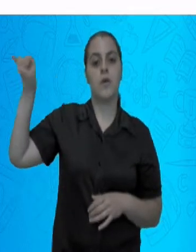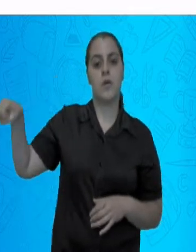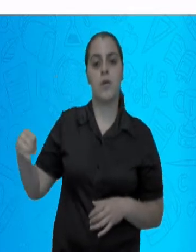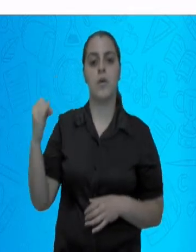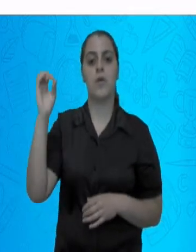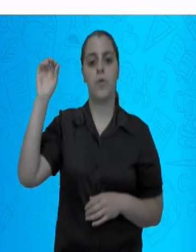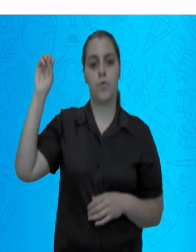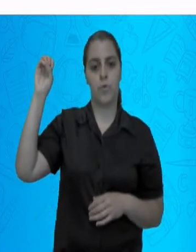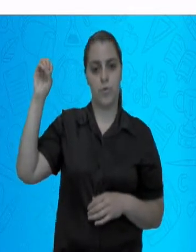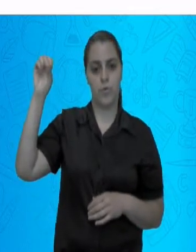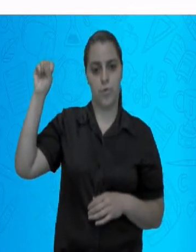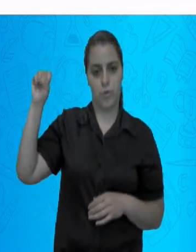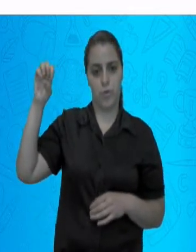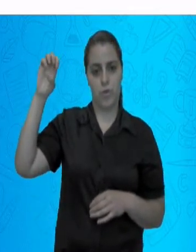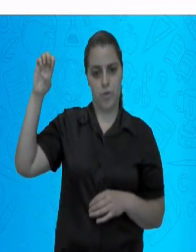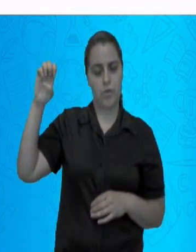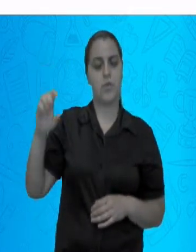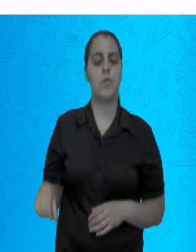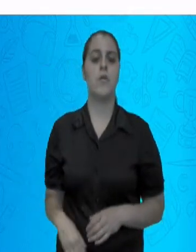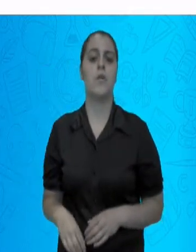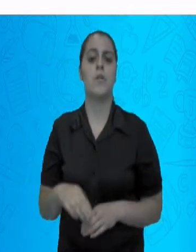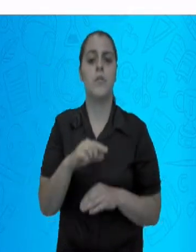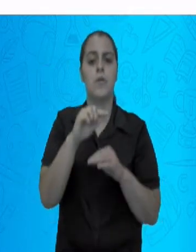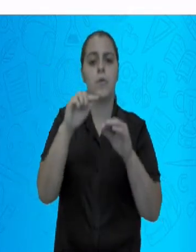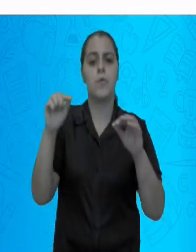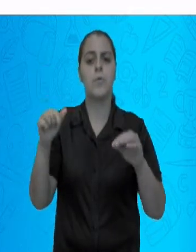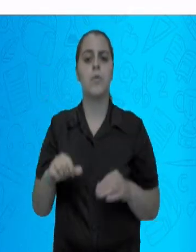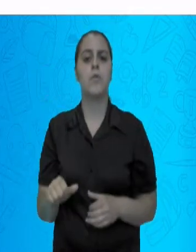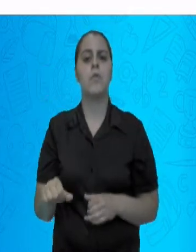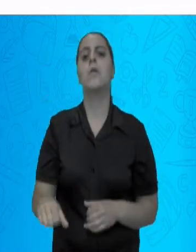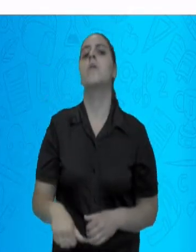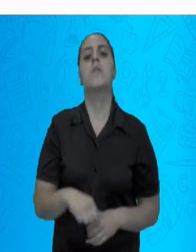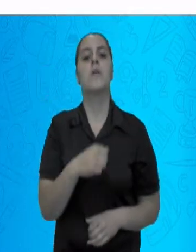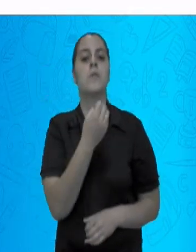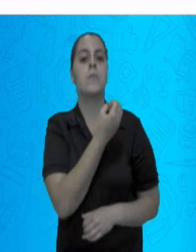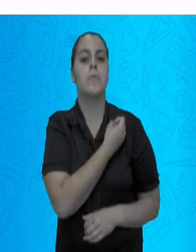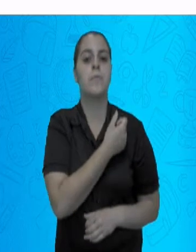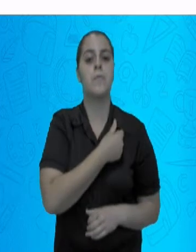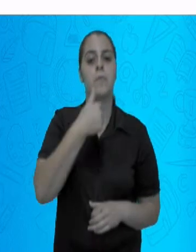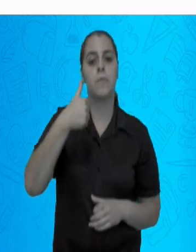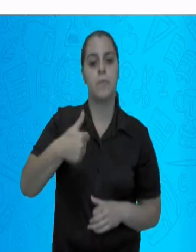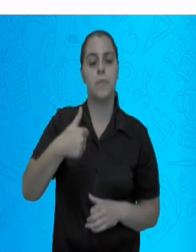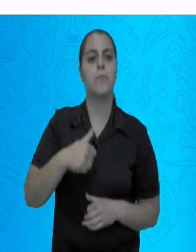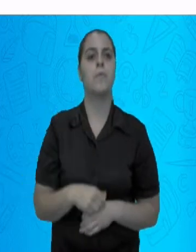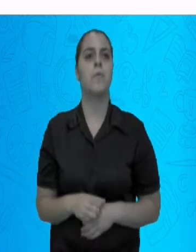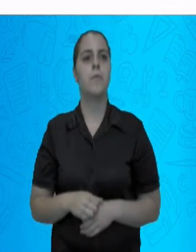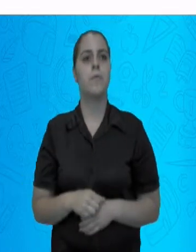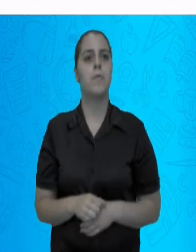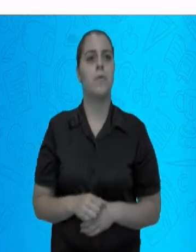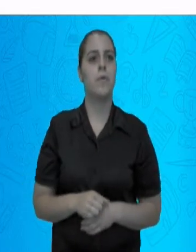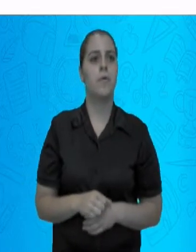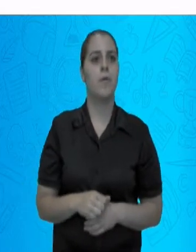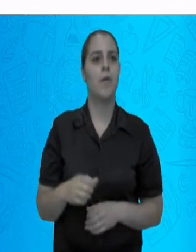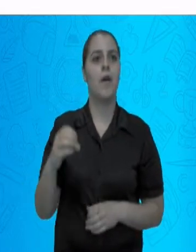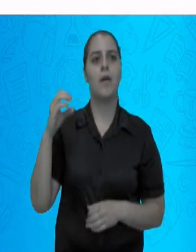até ao número 1. Ó, até que o número 1. Então, vamos escrever Kátia